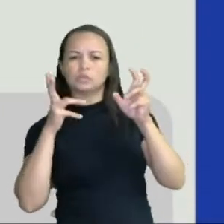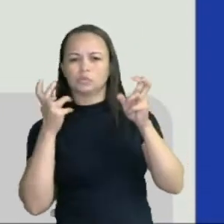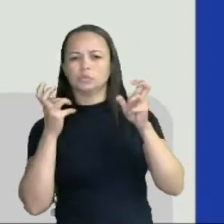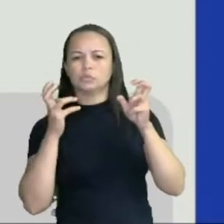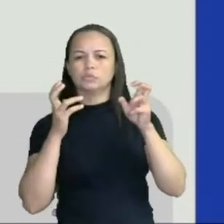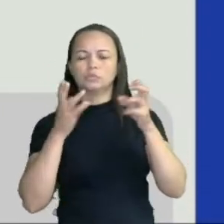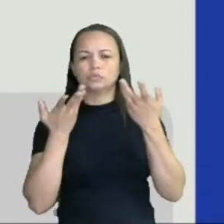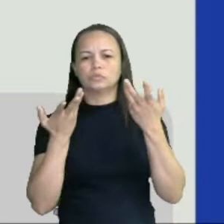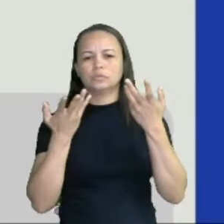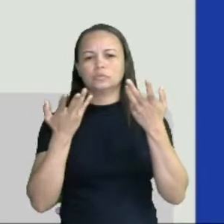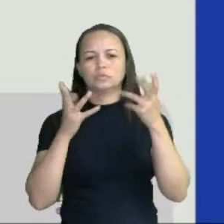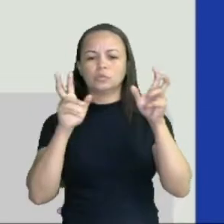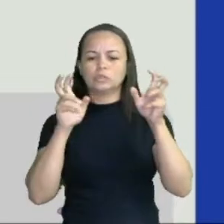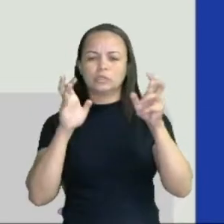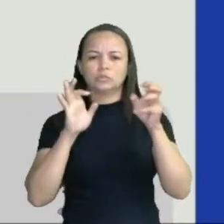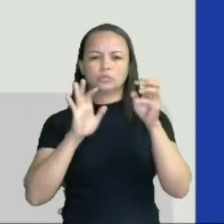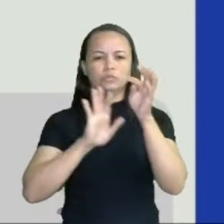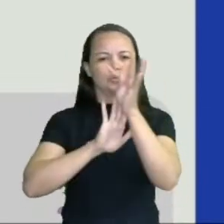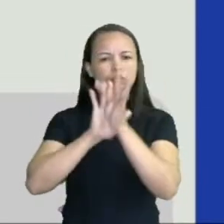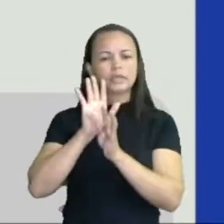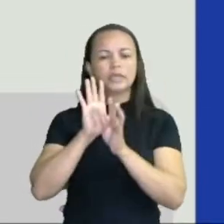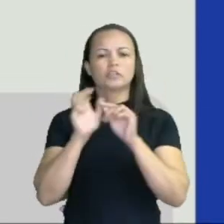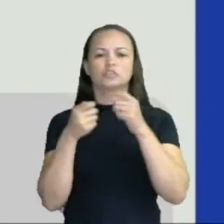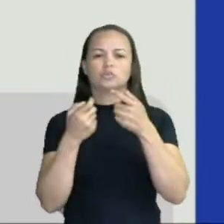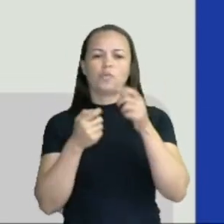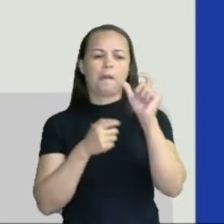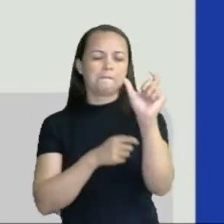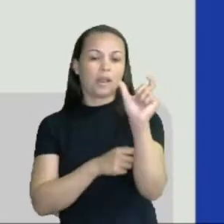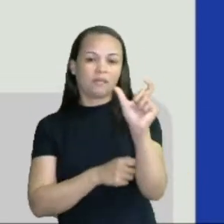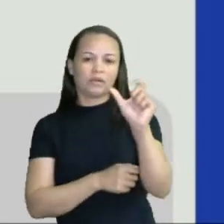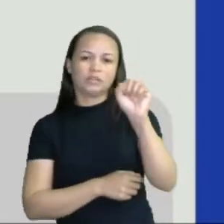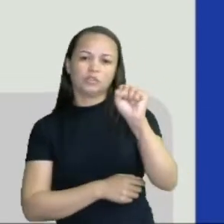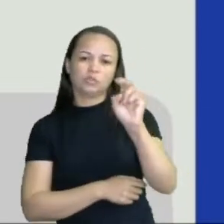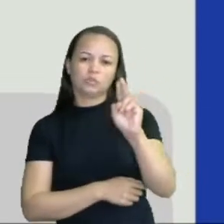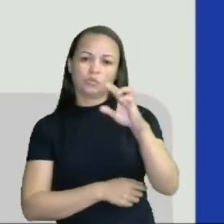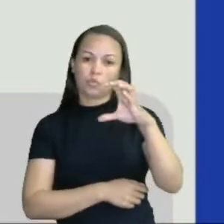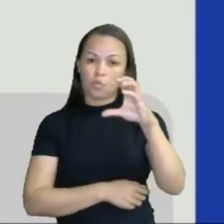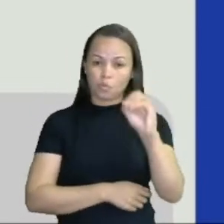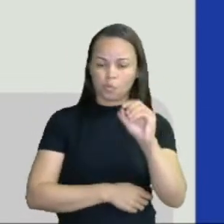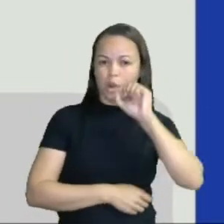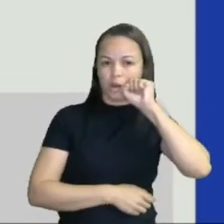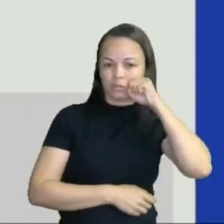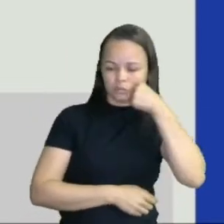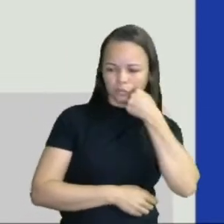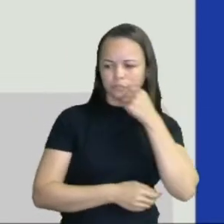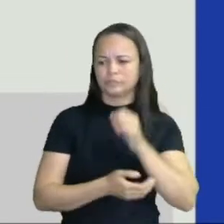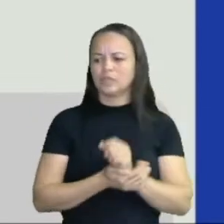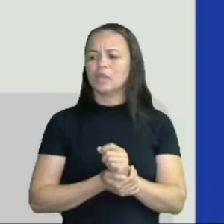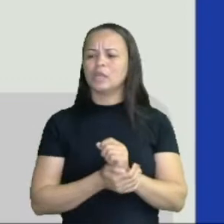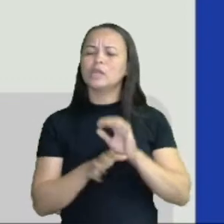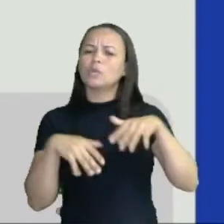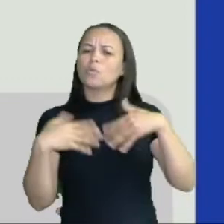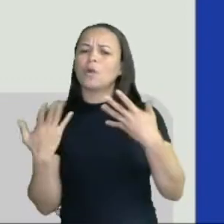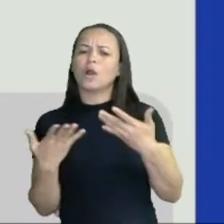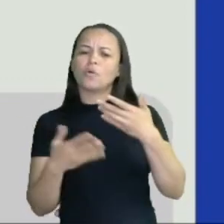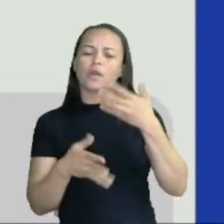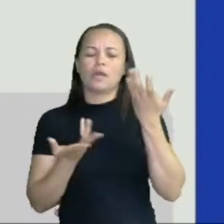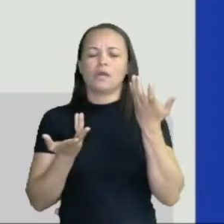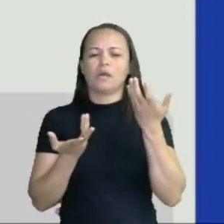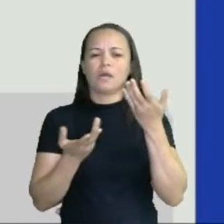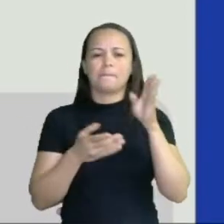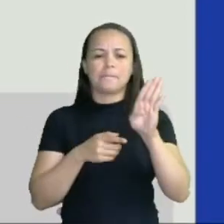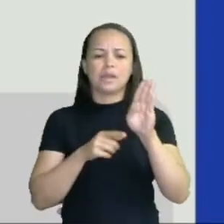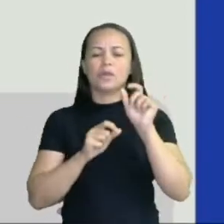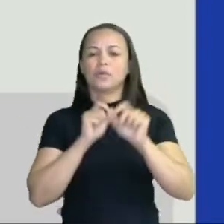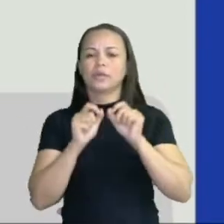nosso texto, a palavrinha suco. E qual é a fruta a ser usada? Que fruta nós iremos usar? A